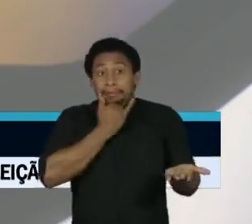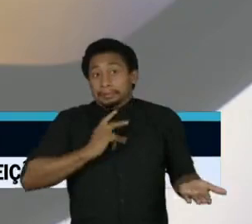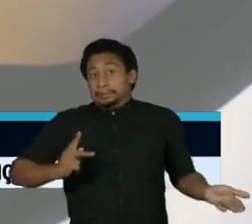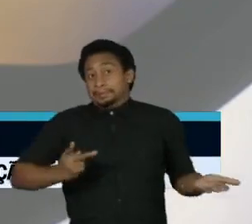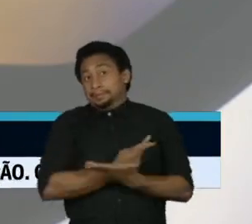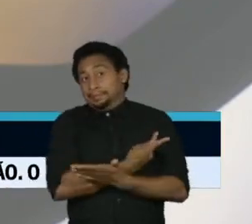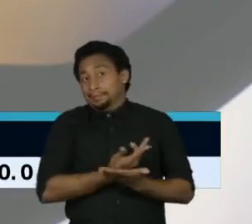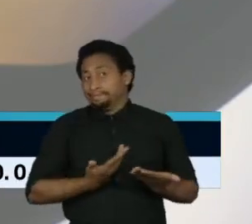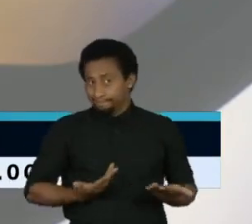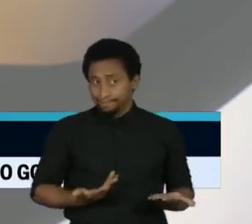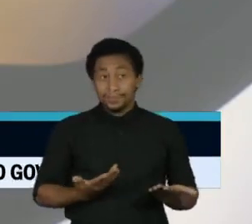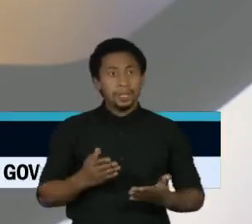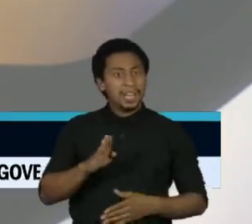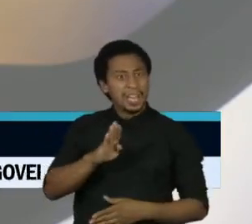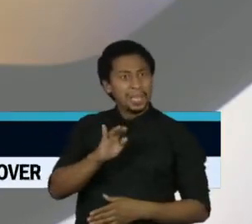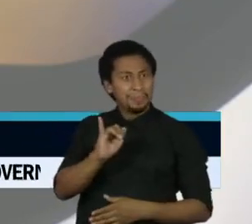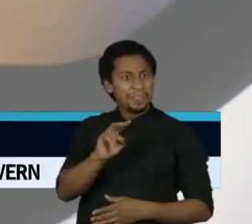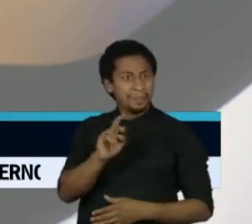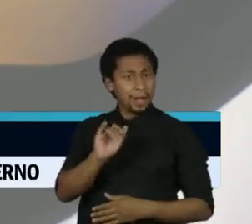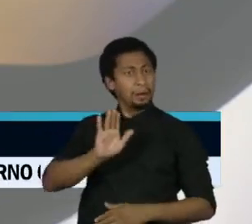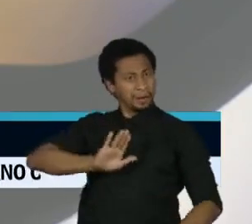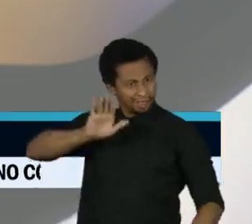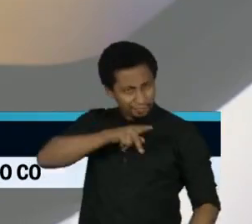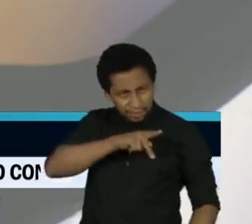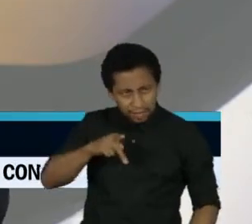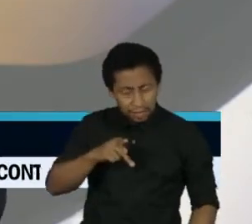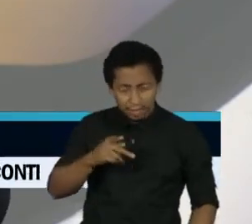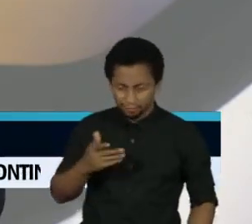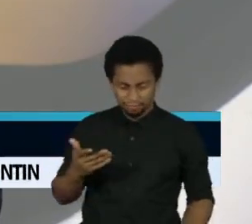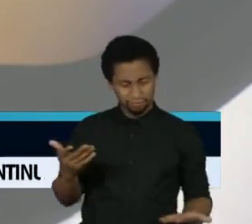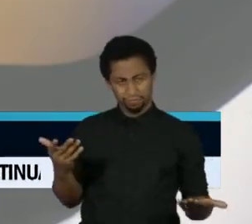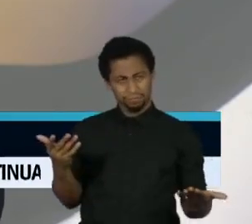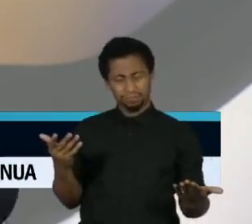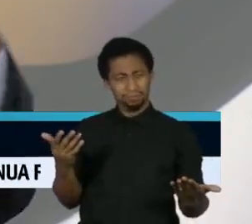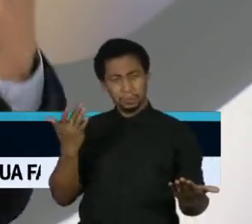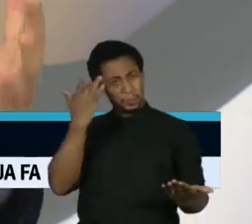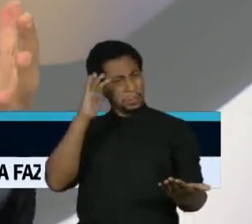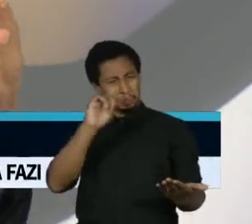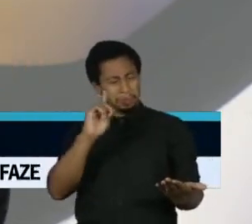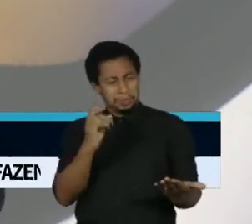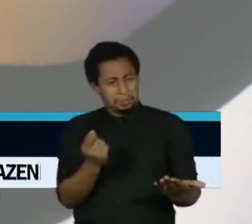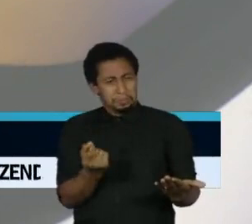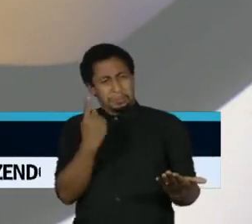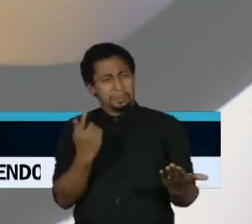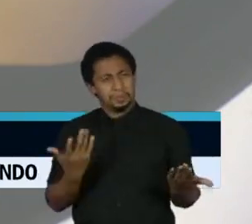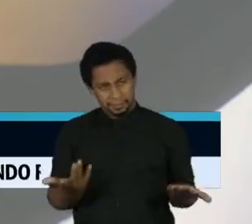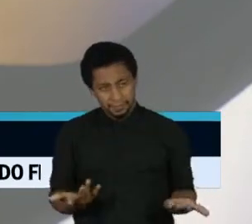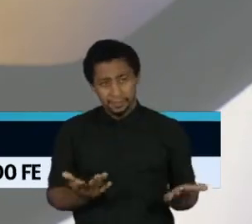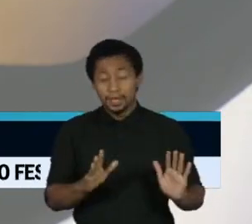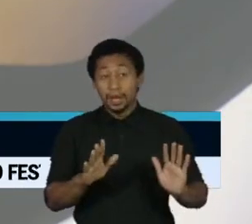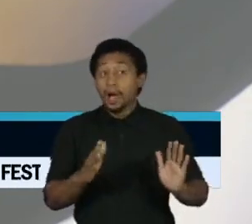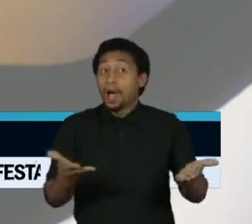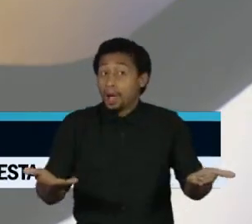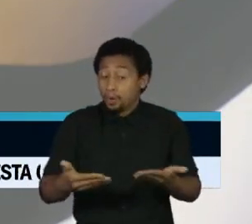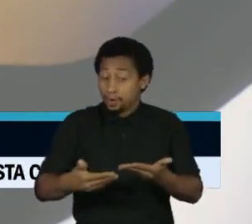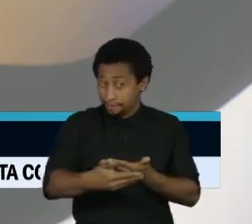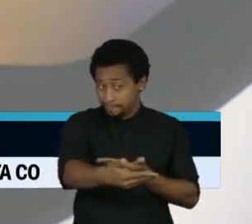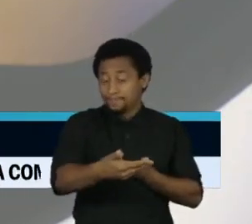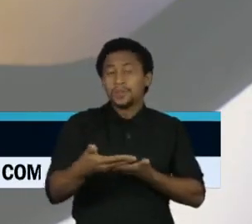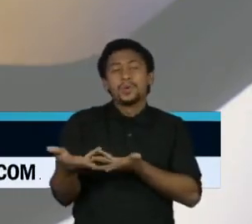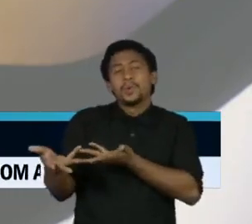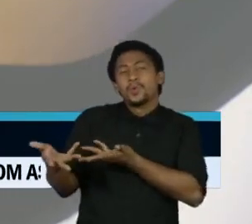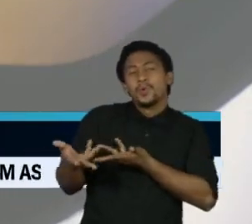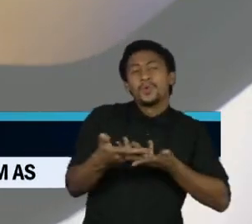e me chamou atenção assim de uma forma o grotesco e inclusive esse convite feito pelo